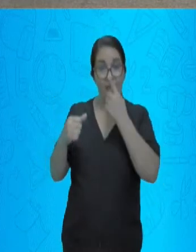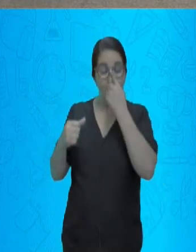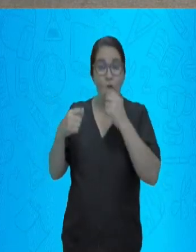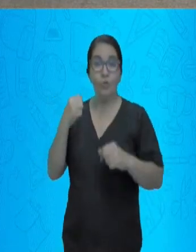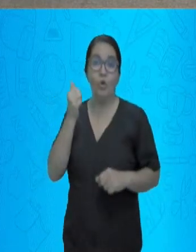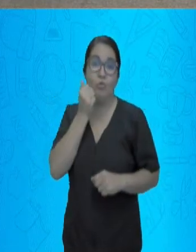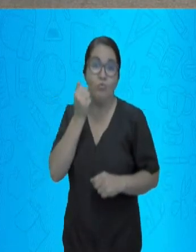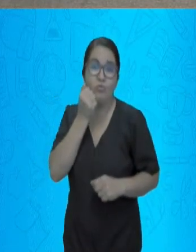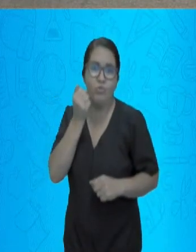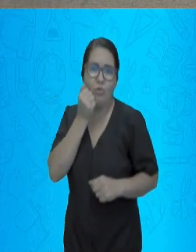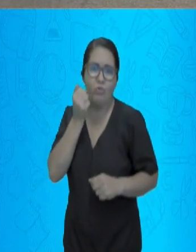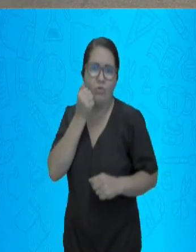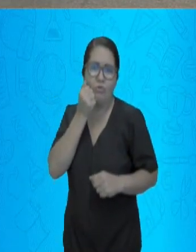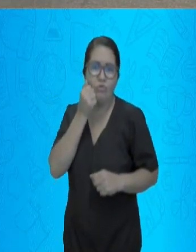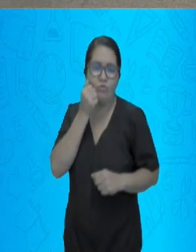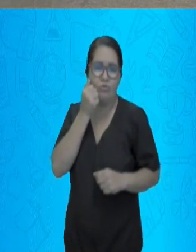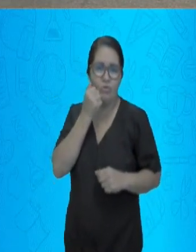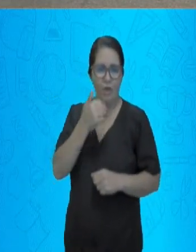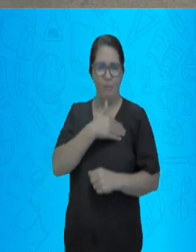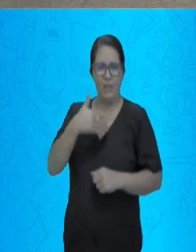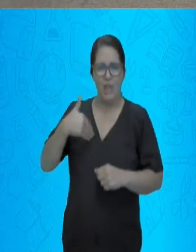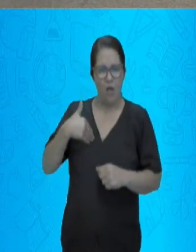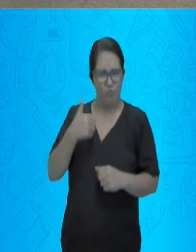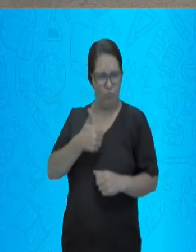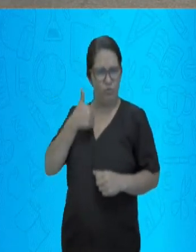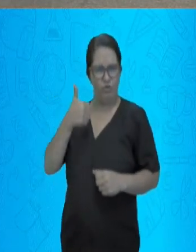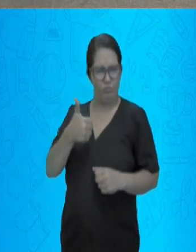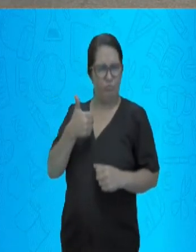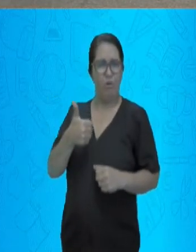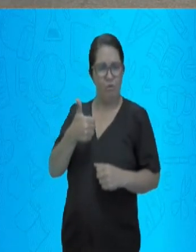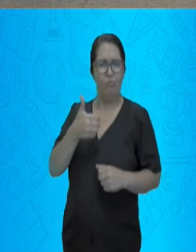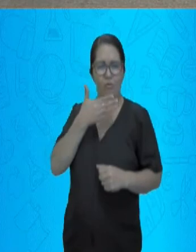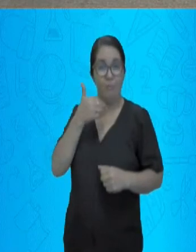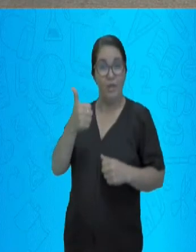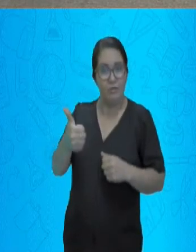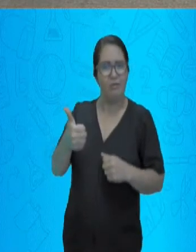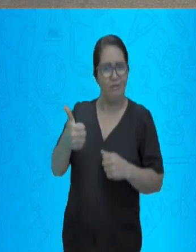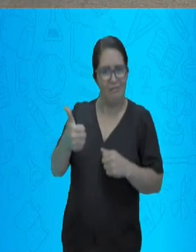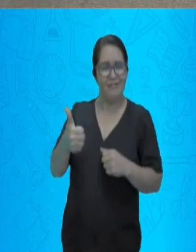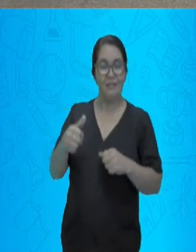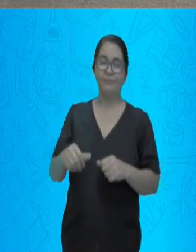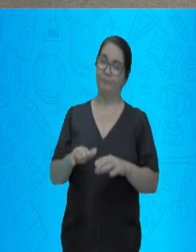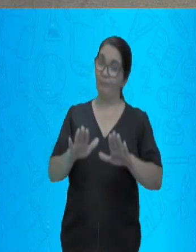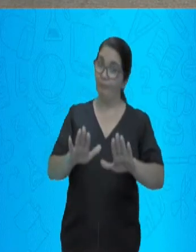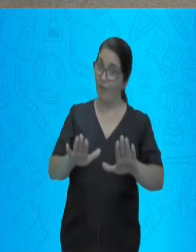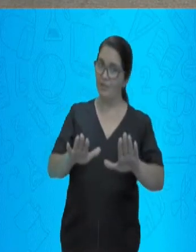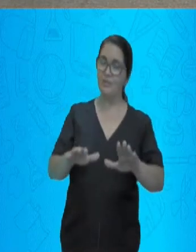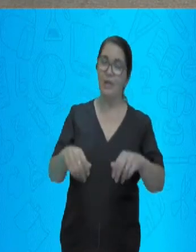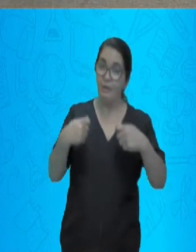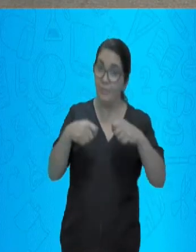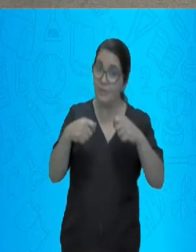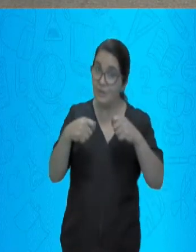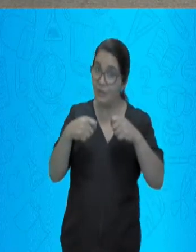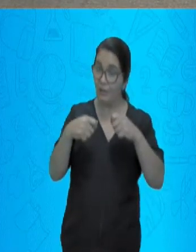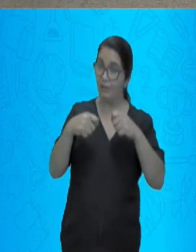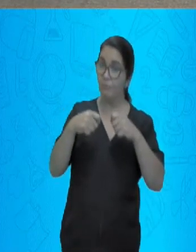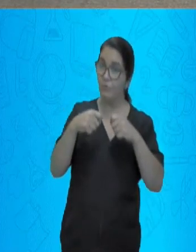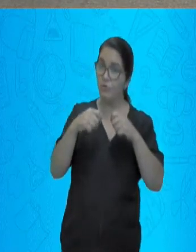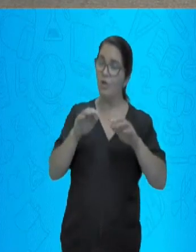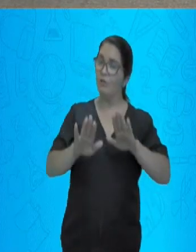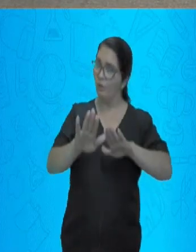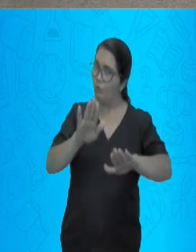E algumas substâncias químicas, elas não são benéficas ao nosso organismo. Então,